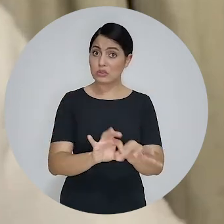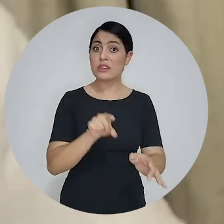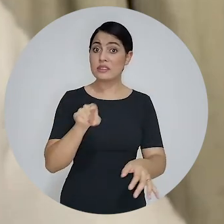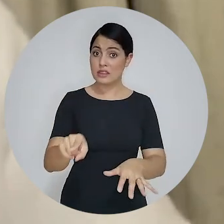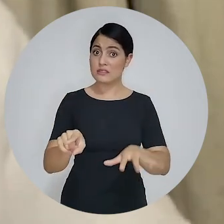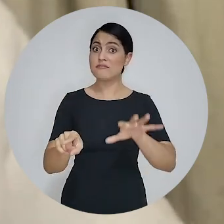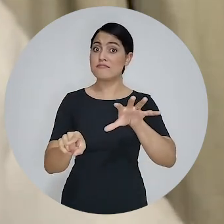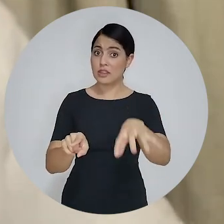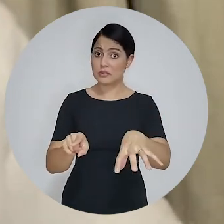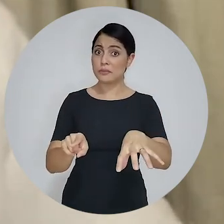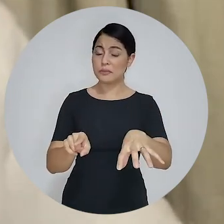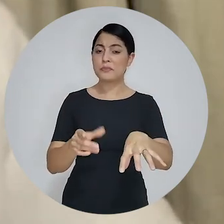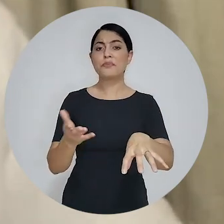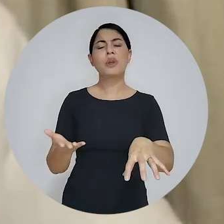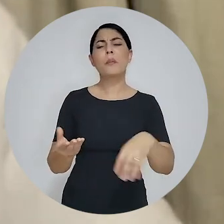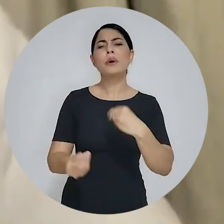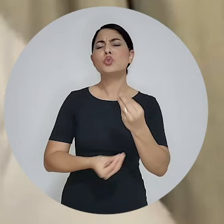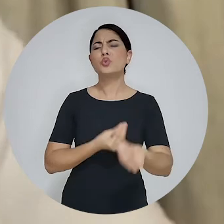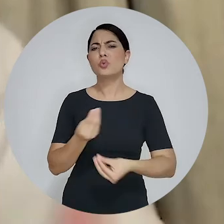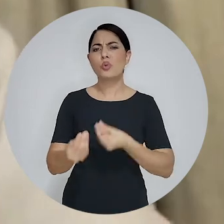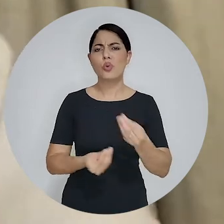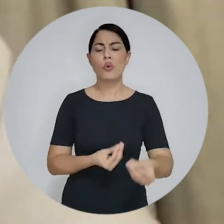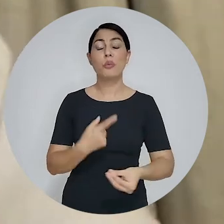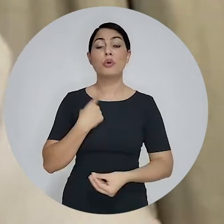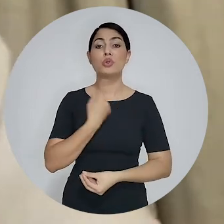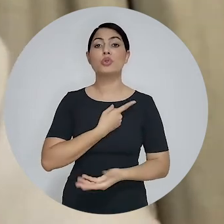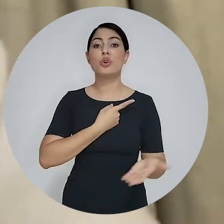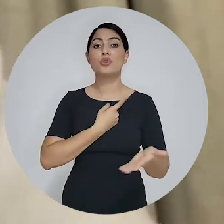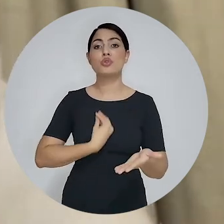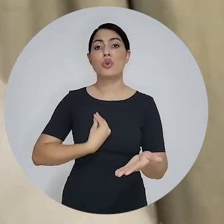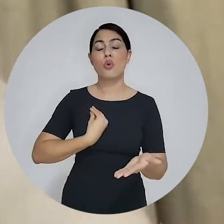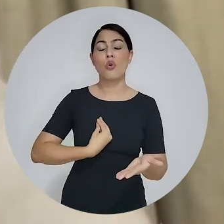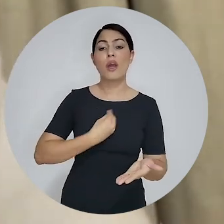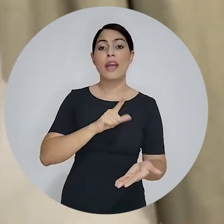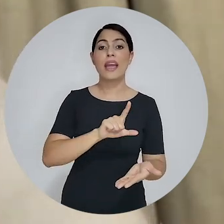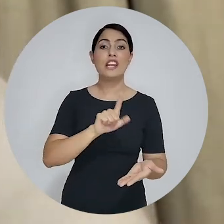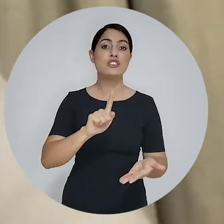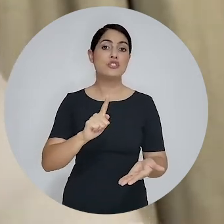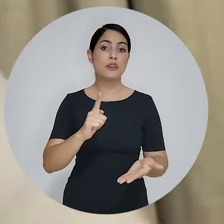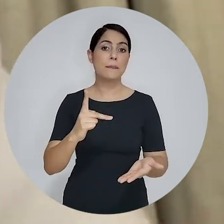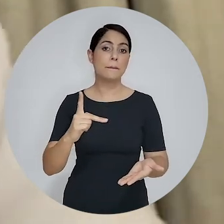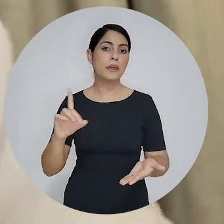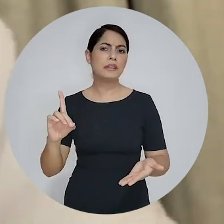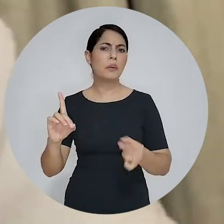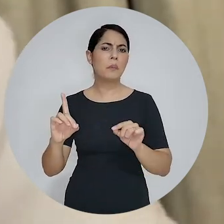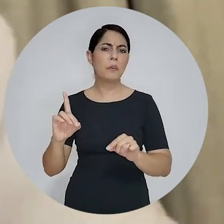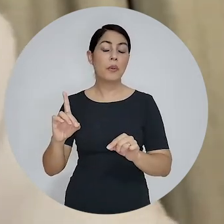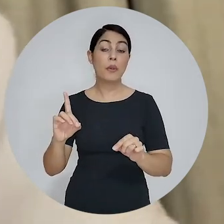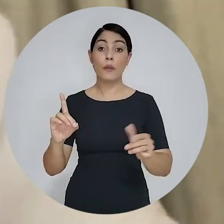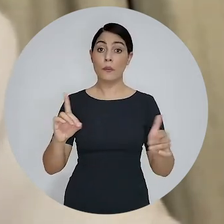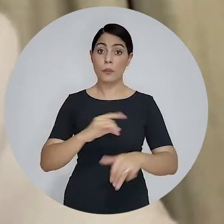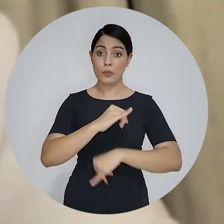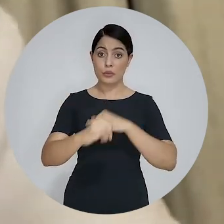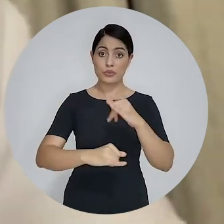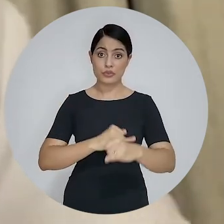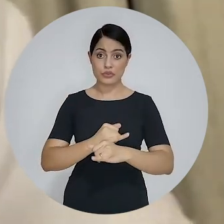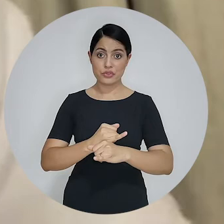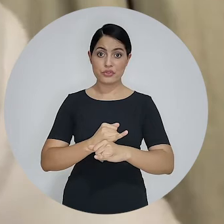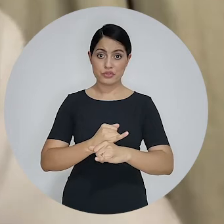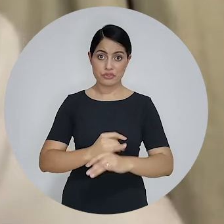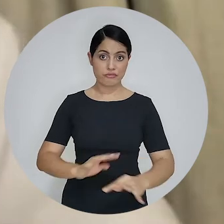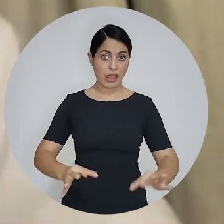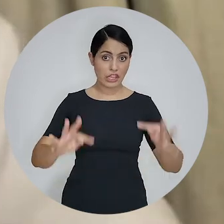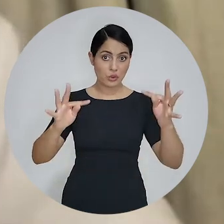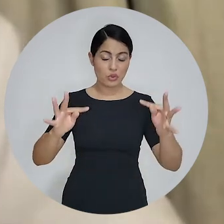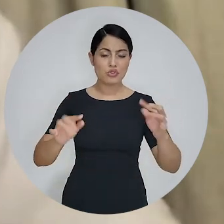tema voltado para esse setor. O que nós temos em relação à LGPD é uma questão muito simples. Nós estamos agora numa era